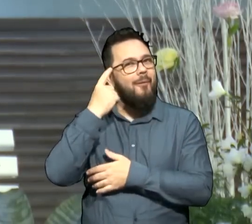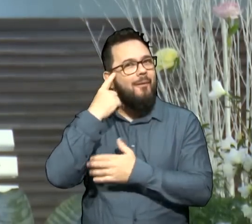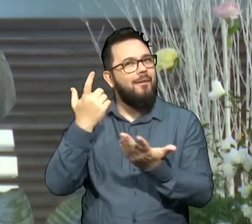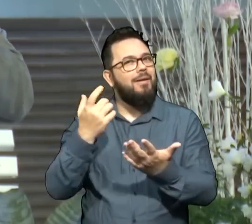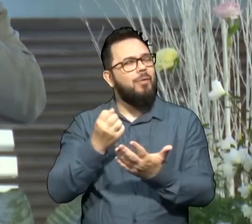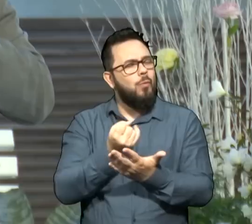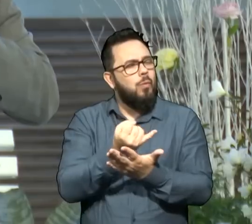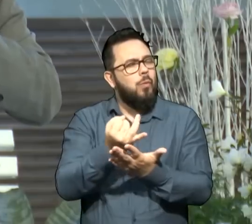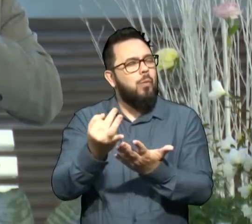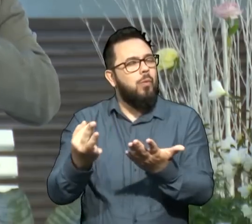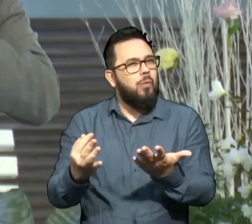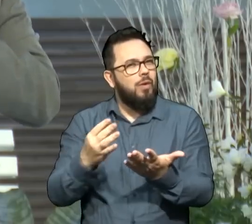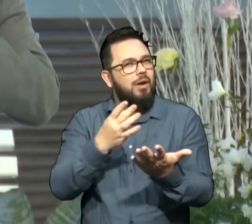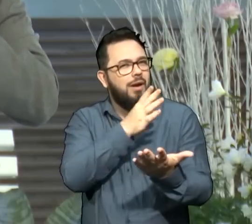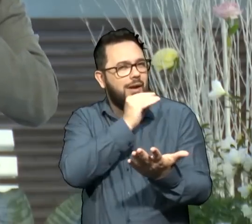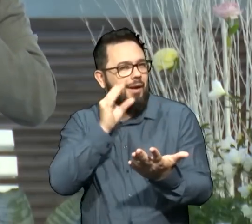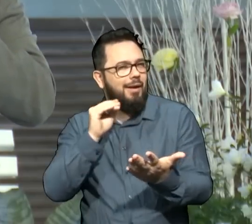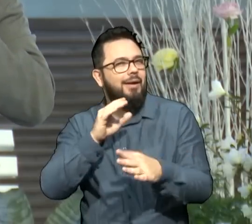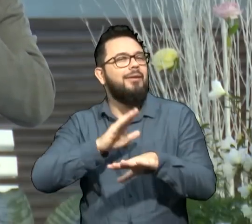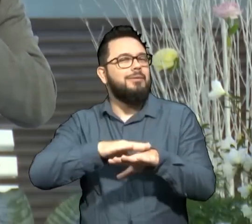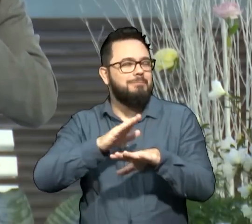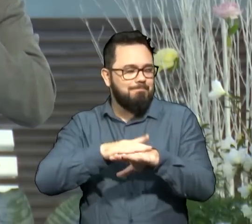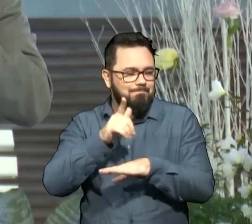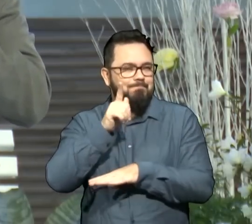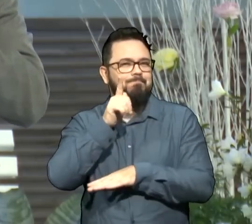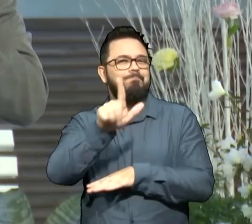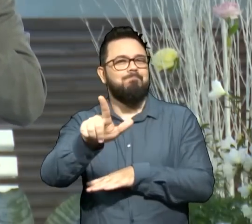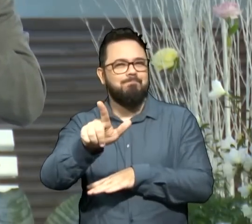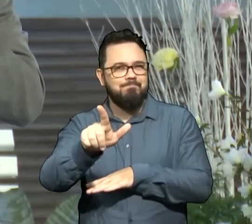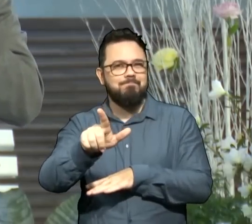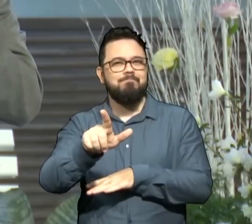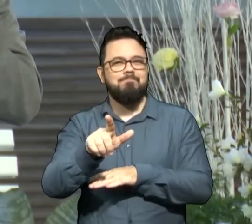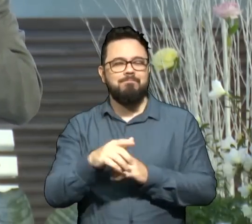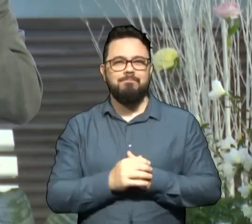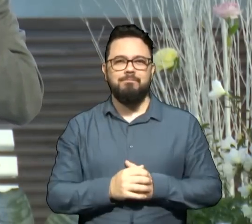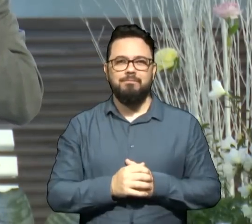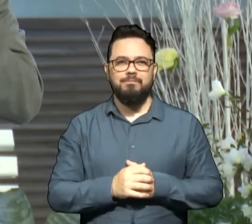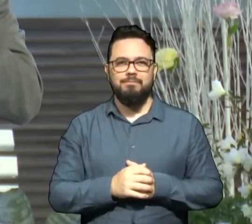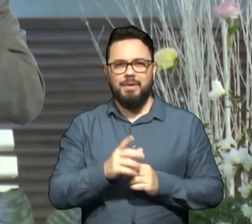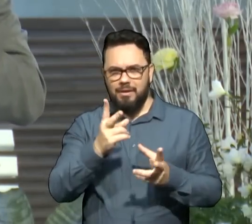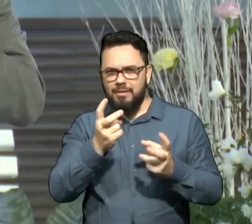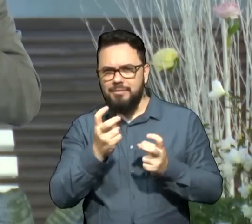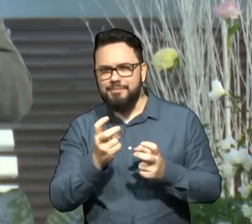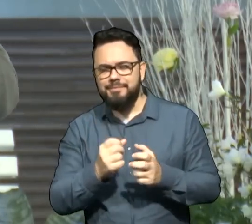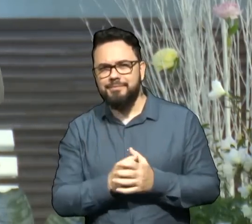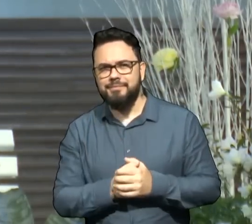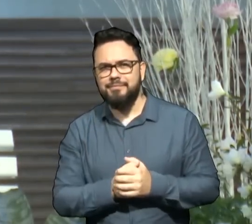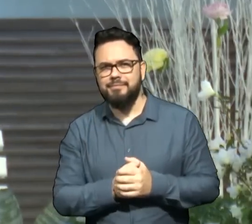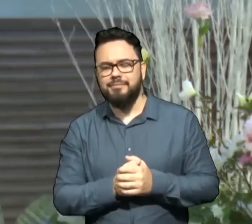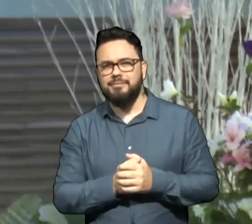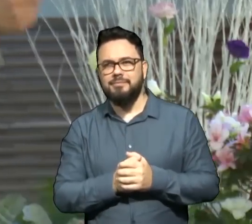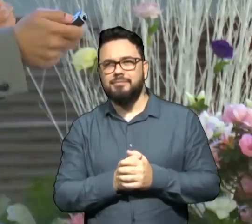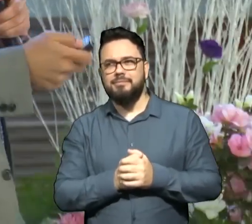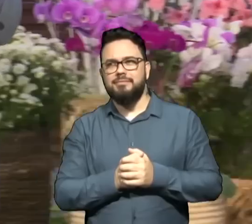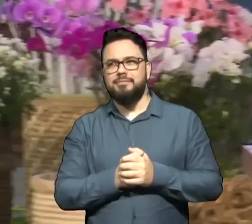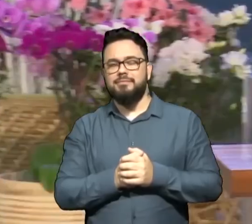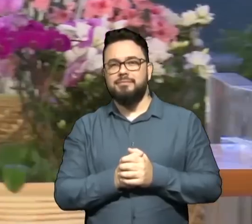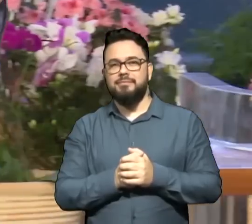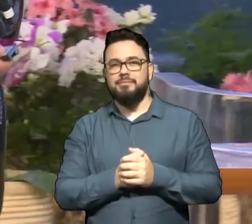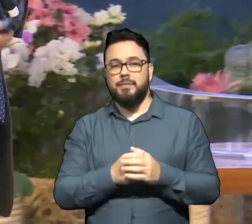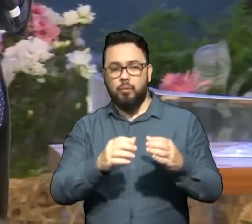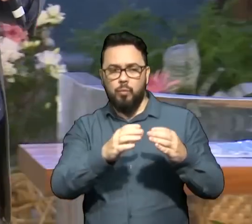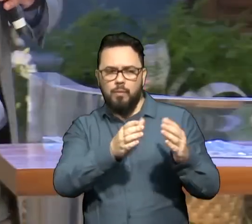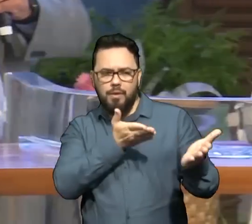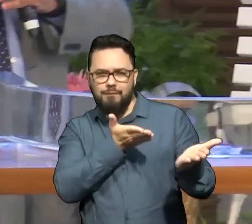jovens olhem Quantas coisas podem ser feitas pelos jovens percebeu agora a juventude